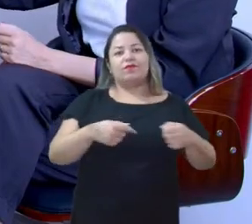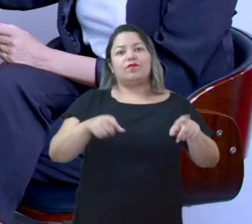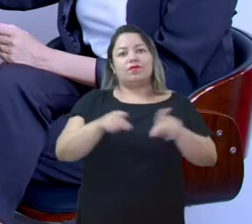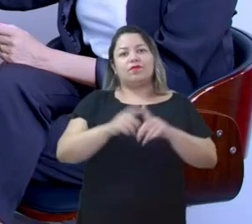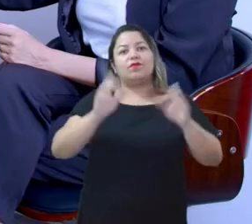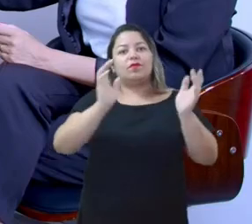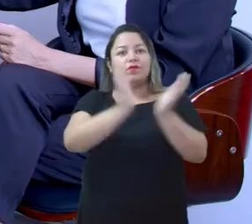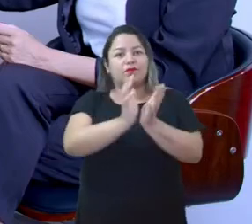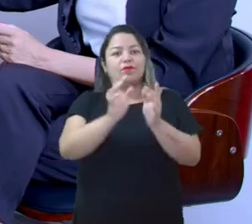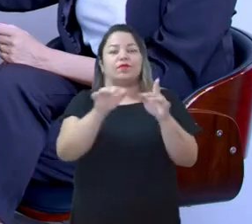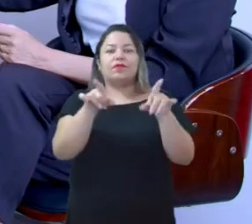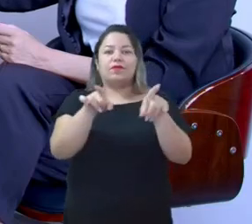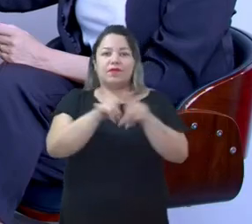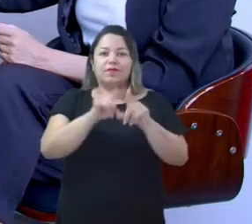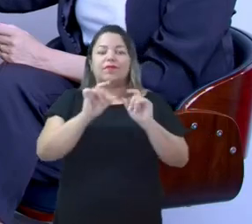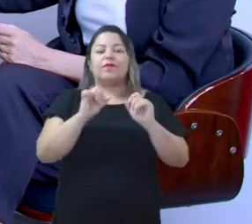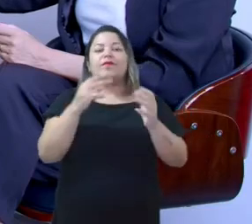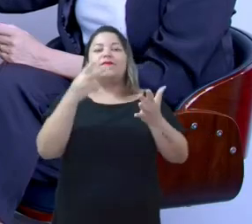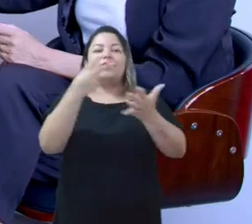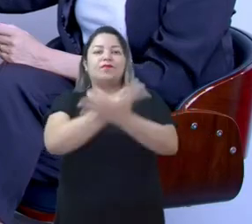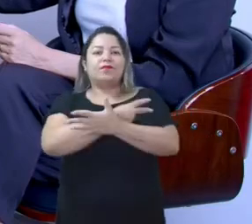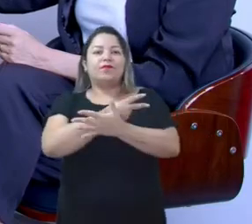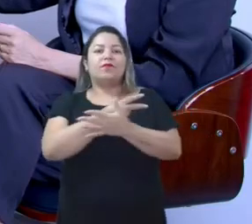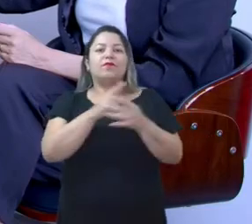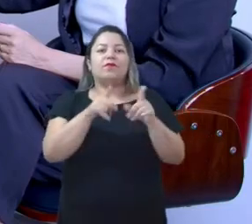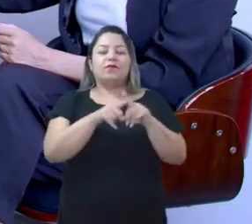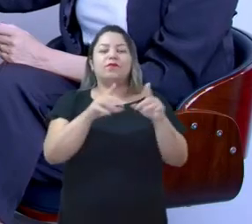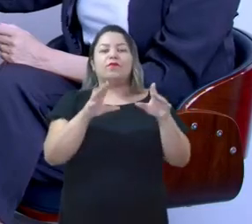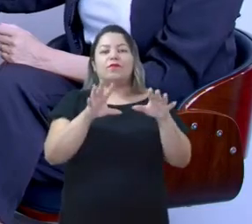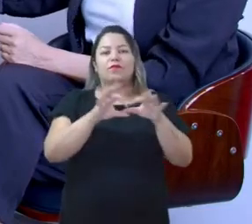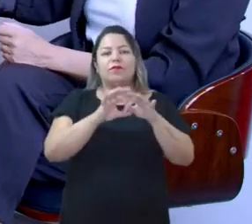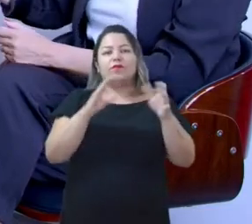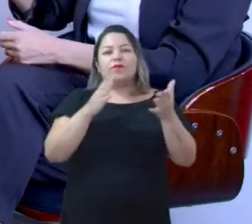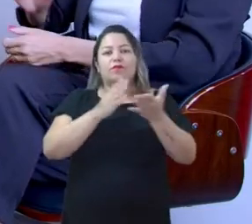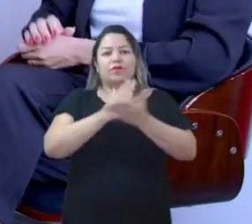coletivas fosse autorizado a